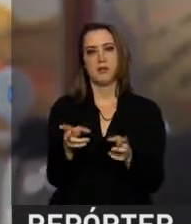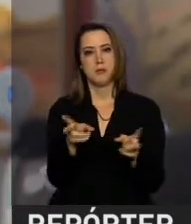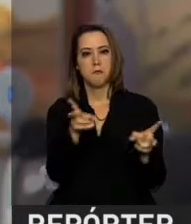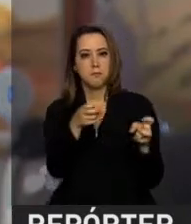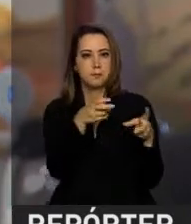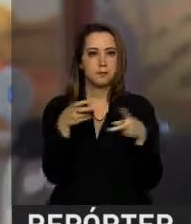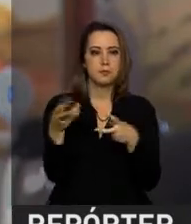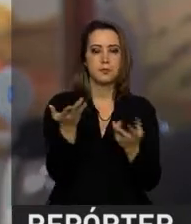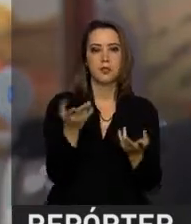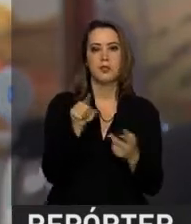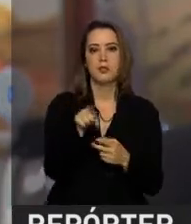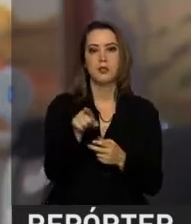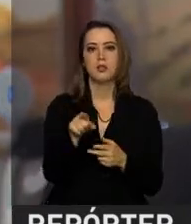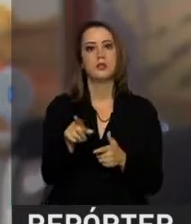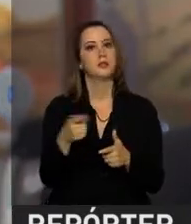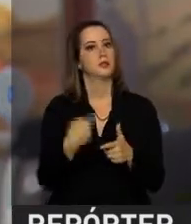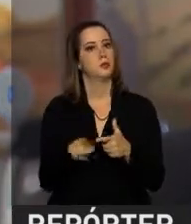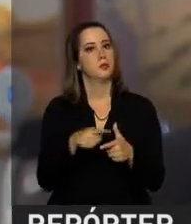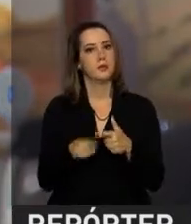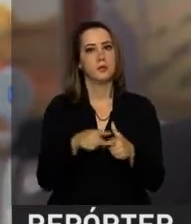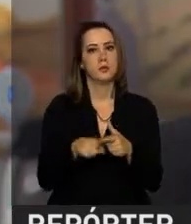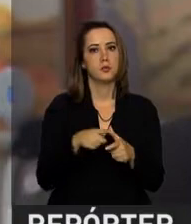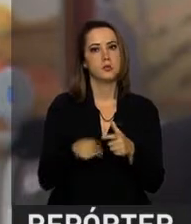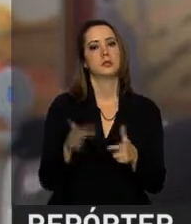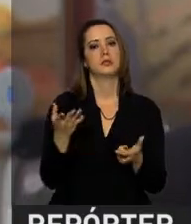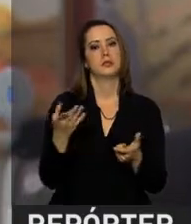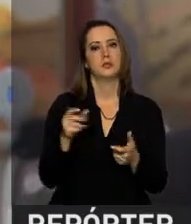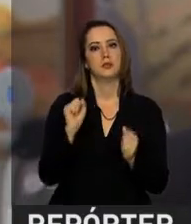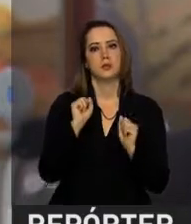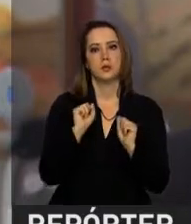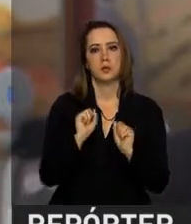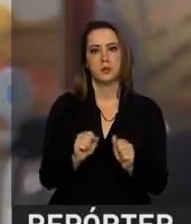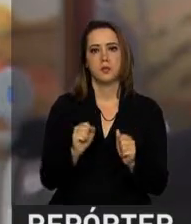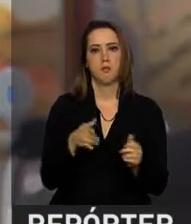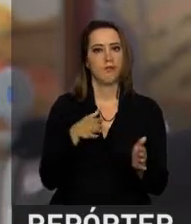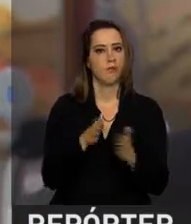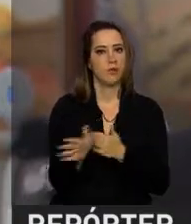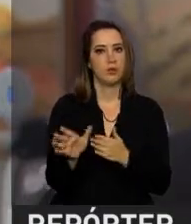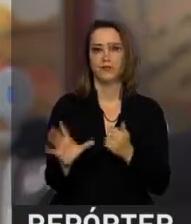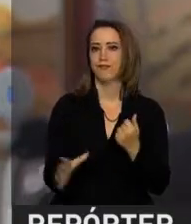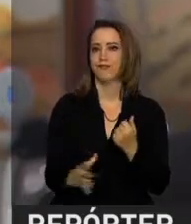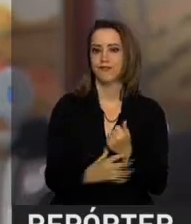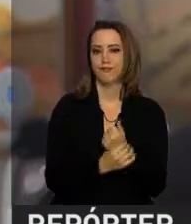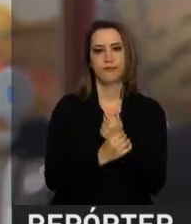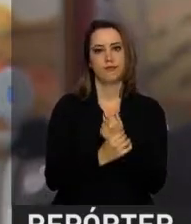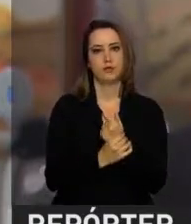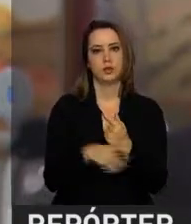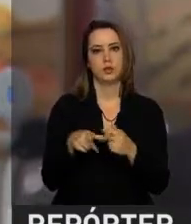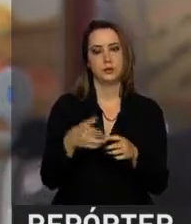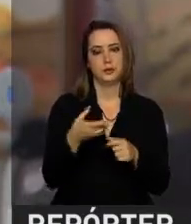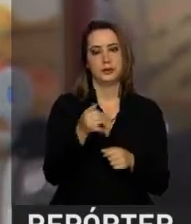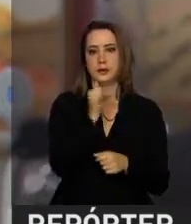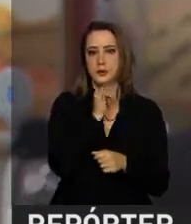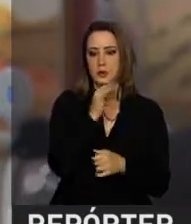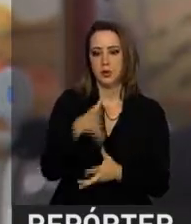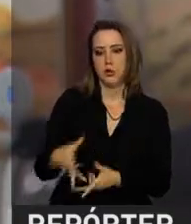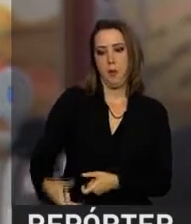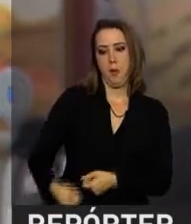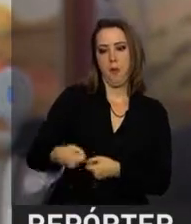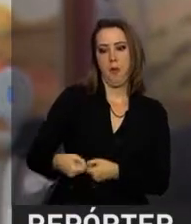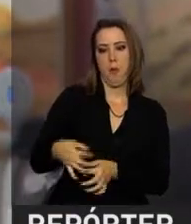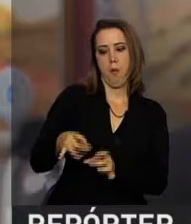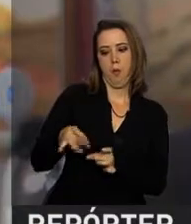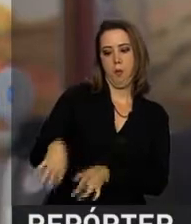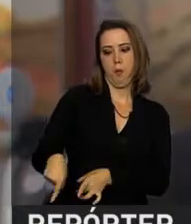que possam fugir do controle daqueles que são responsáveis pela segurança uma mala abandonada uma pessoa